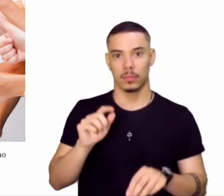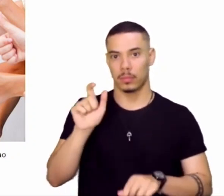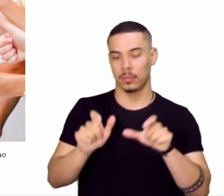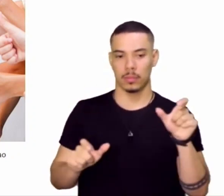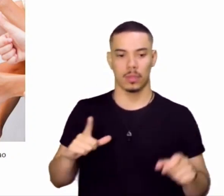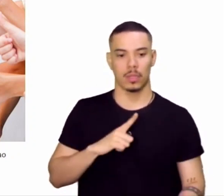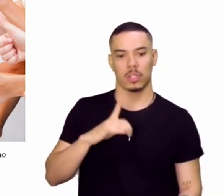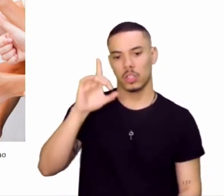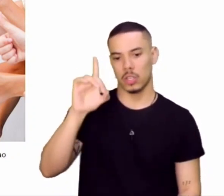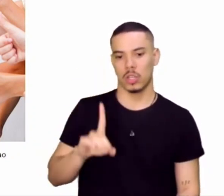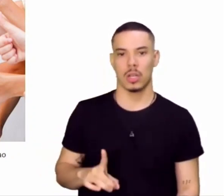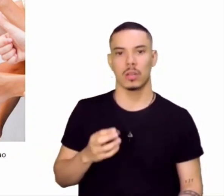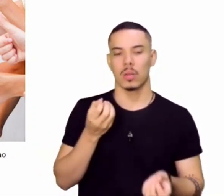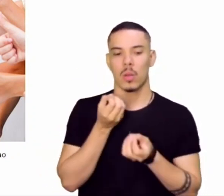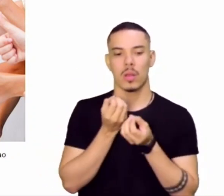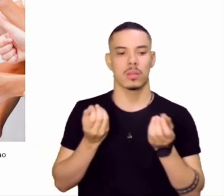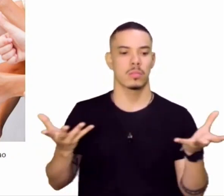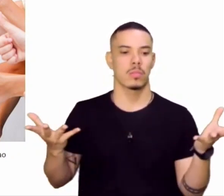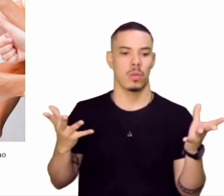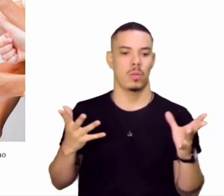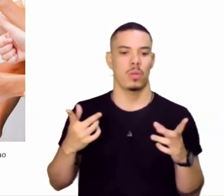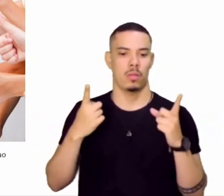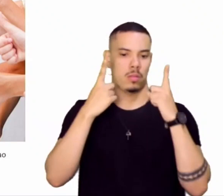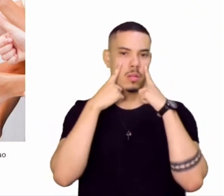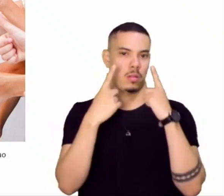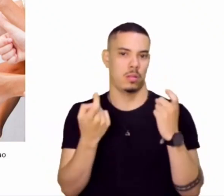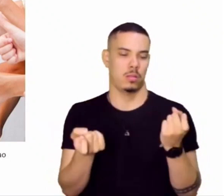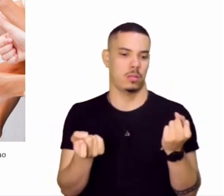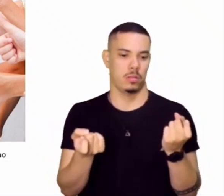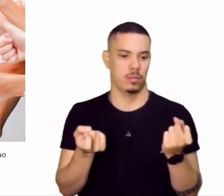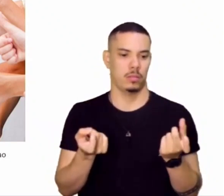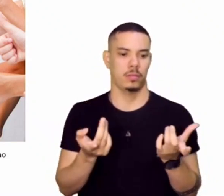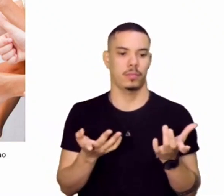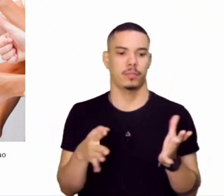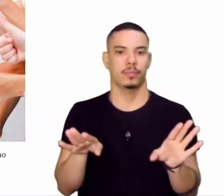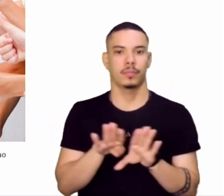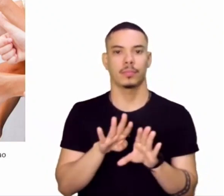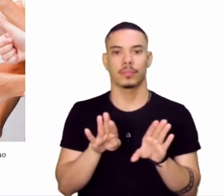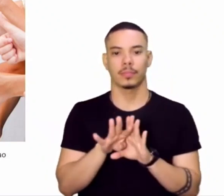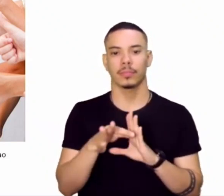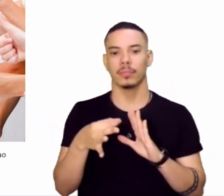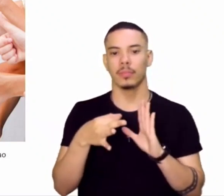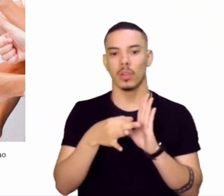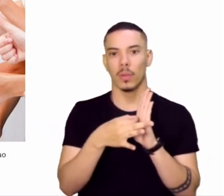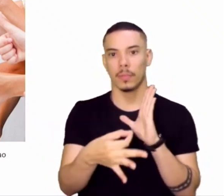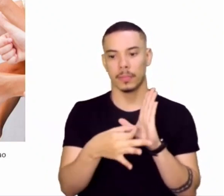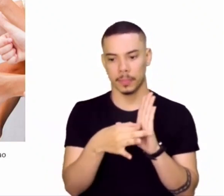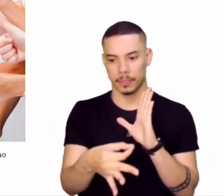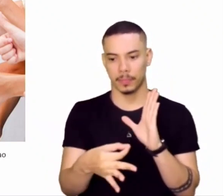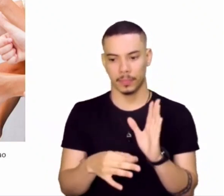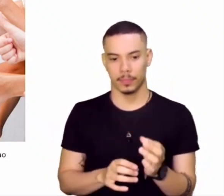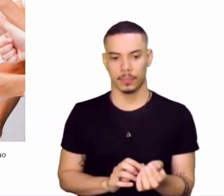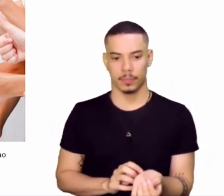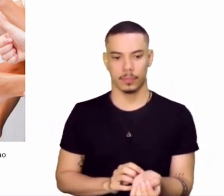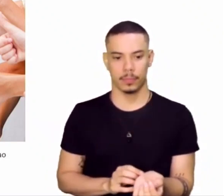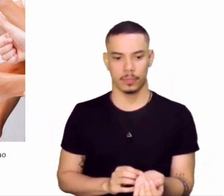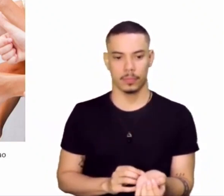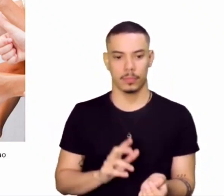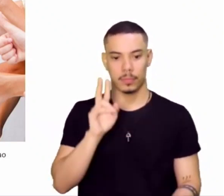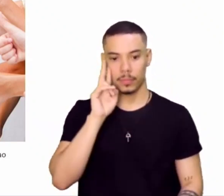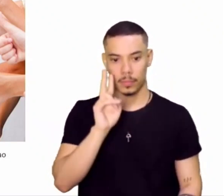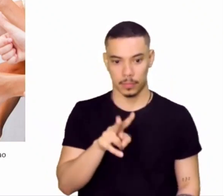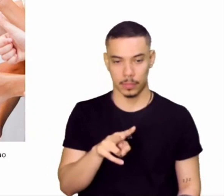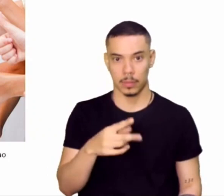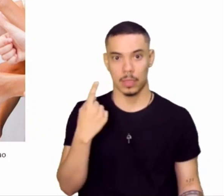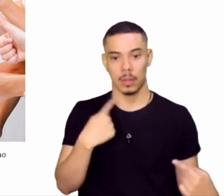de expor em público seus interesses, e suas opiniões, vê-los debatidos.